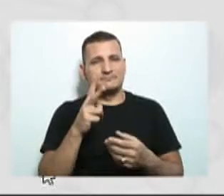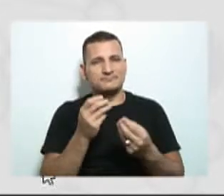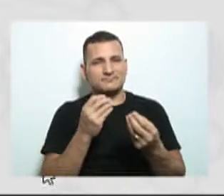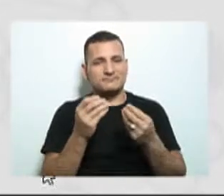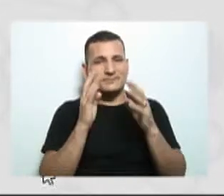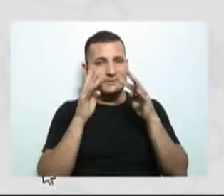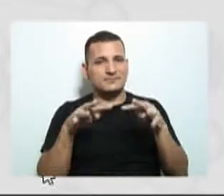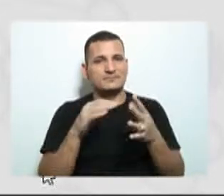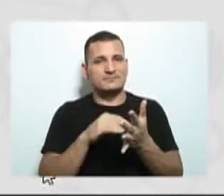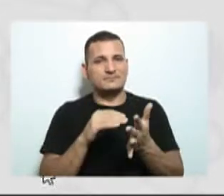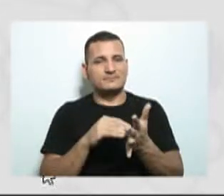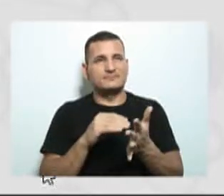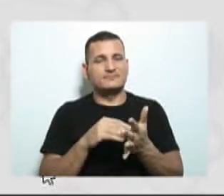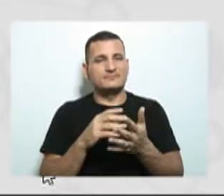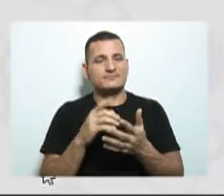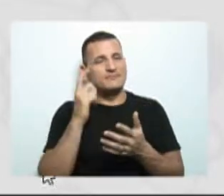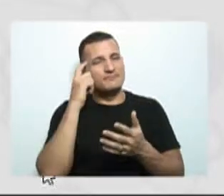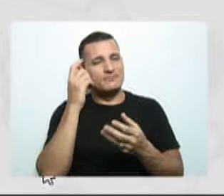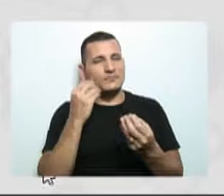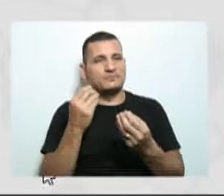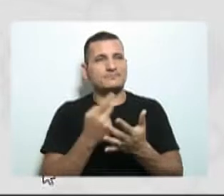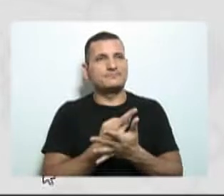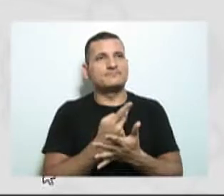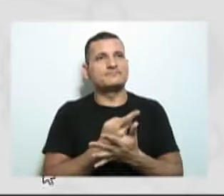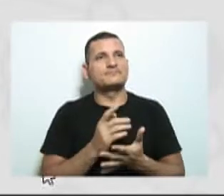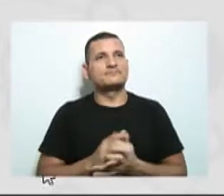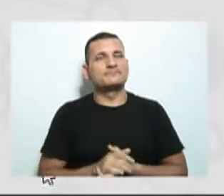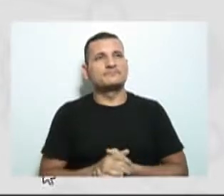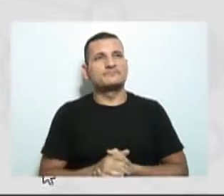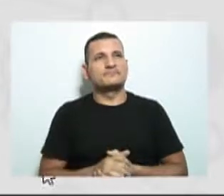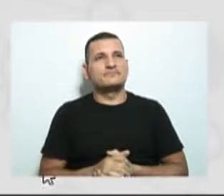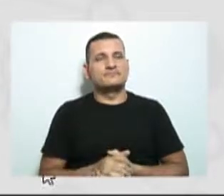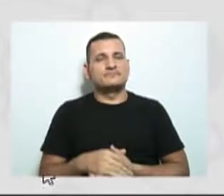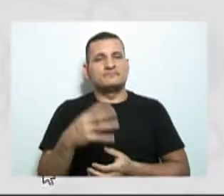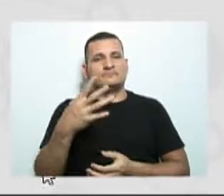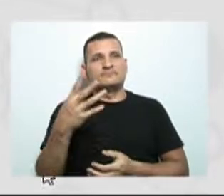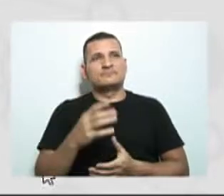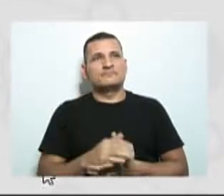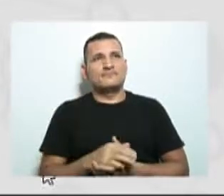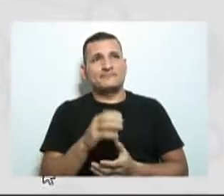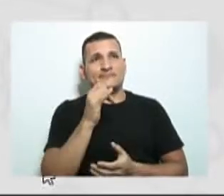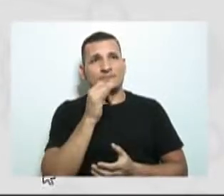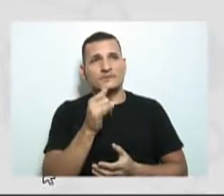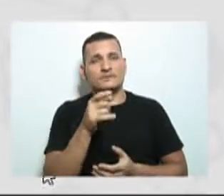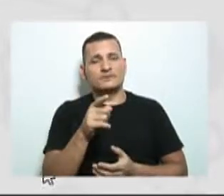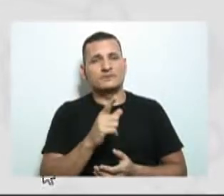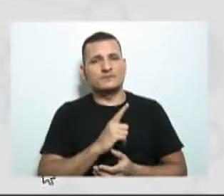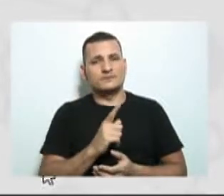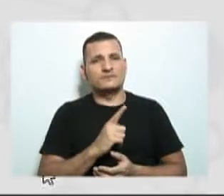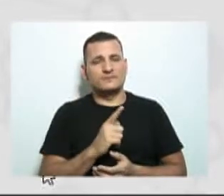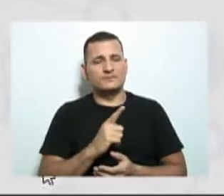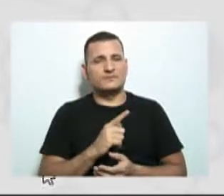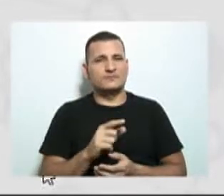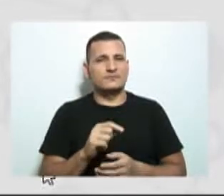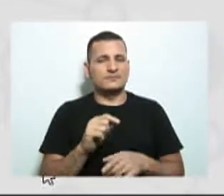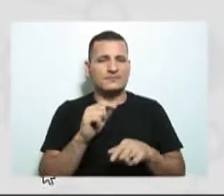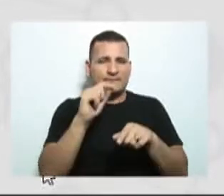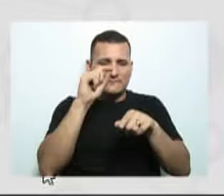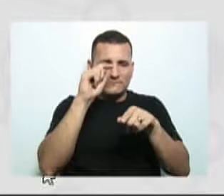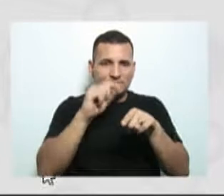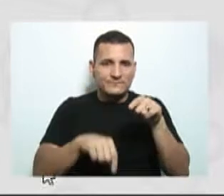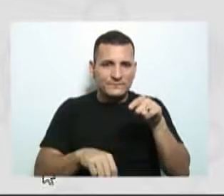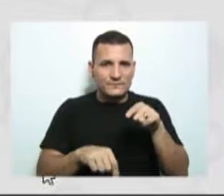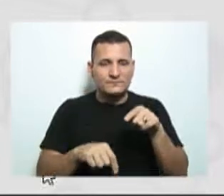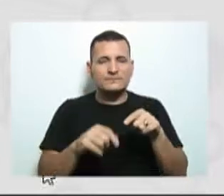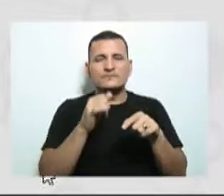essa questãozinha? Como é que eu errei essa... Vamos lá, próxima, então não acabou ainda não. Se você tivesse um fósforo na caixa e entrasse num quarto